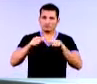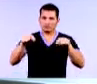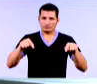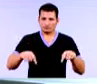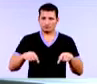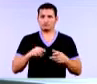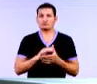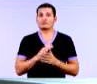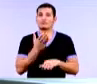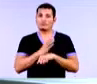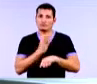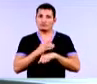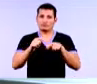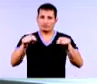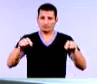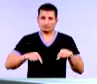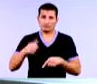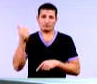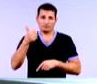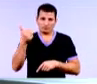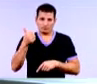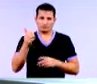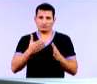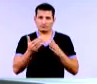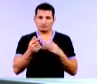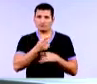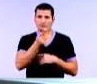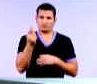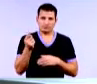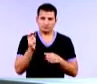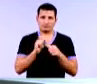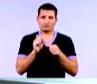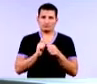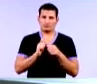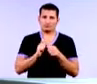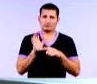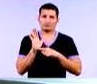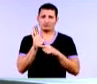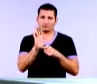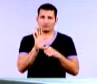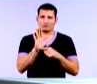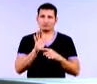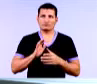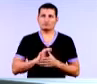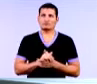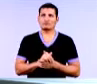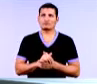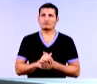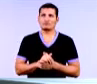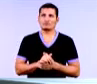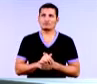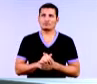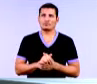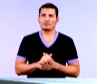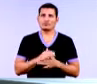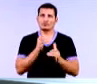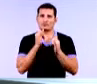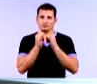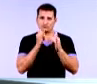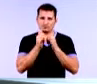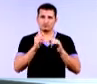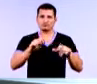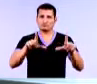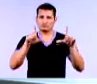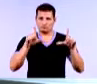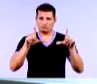atividade em sala, ela primeiramente vai solicitar para vocês mostrar uma informação na